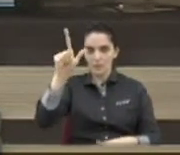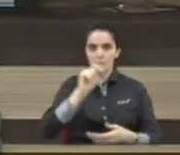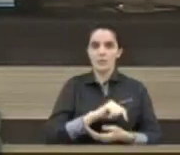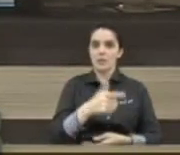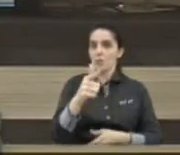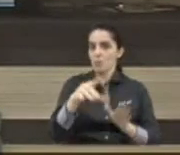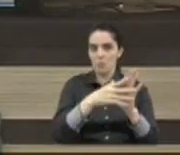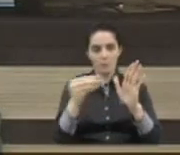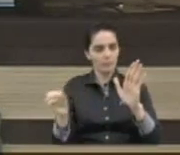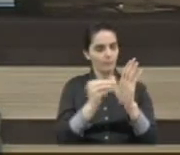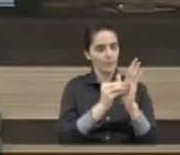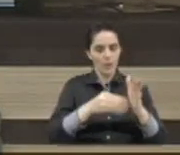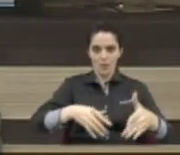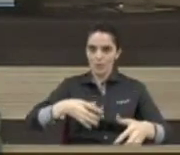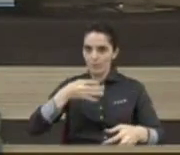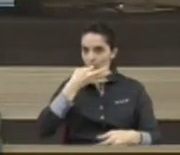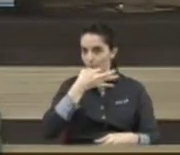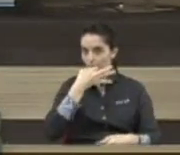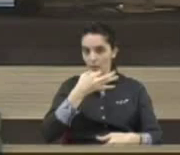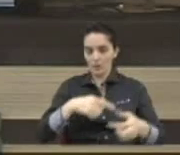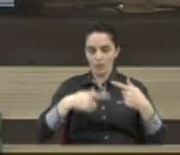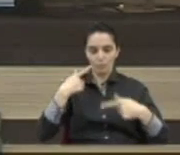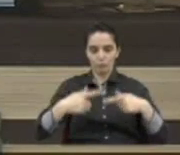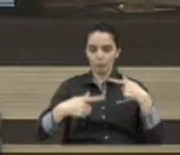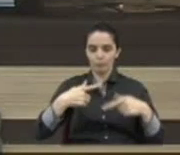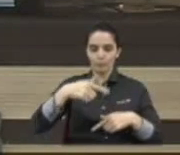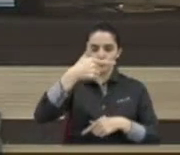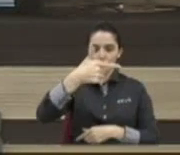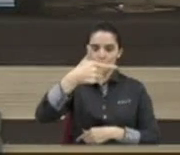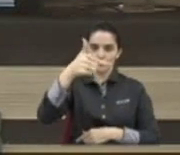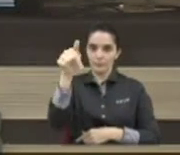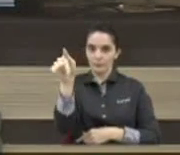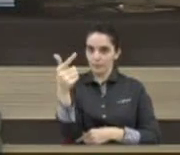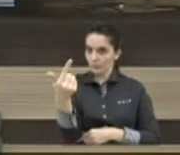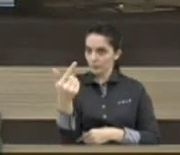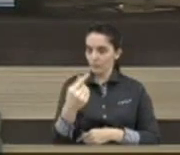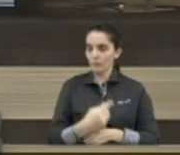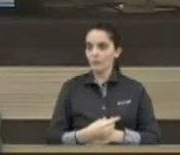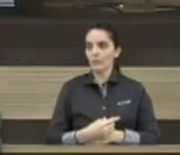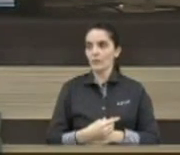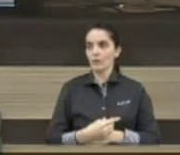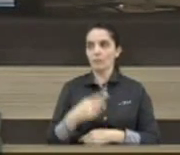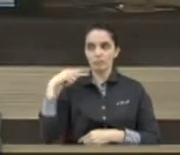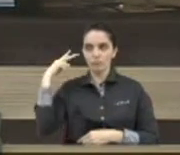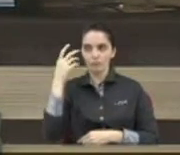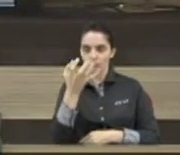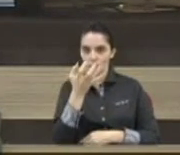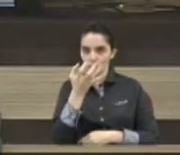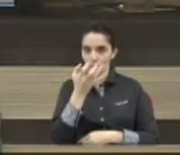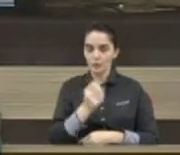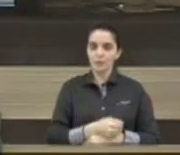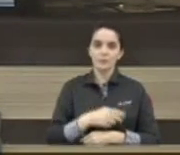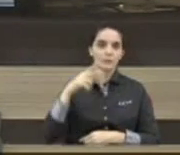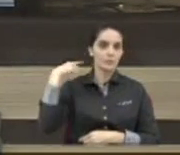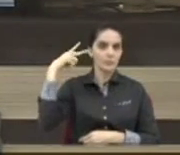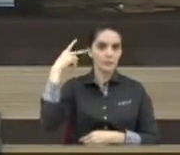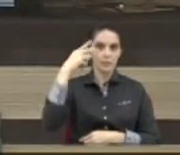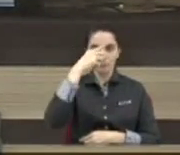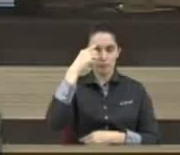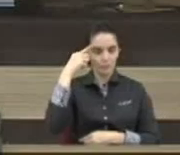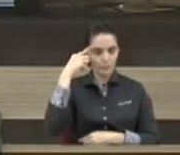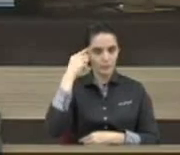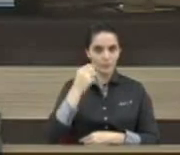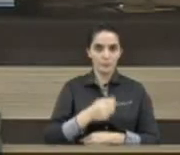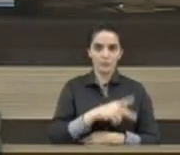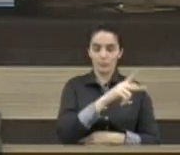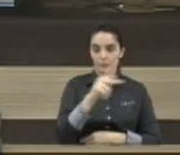favoráveis. Está em discussão o projeto de lei número 271. Algum vereador deseja? Com a palavra, o nobre vereador, doutor Júlio.